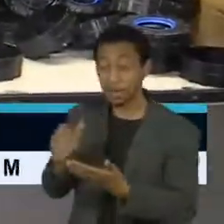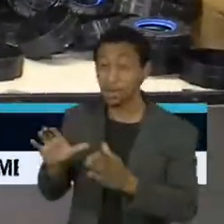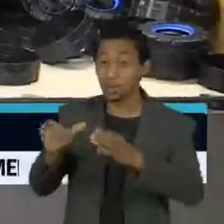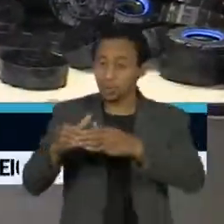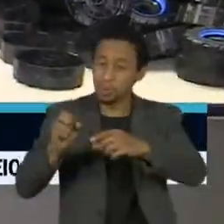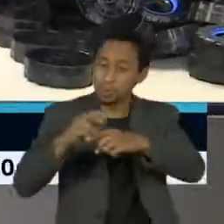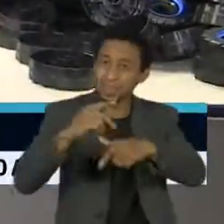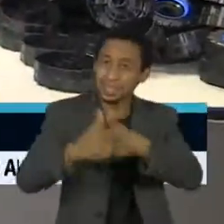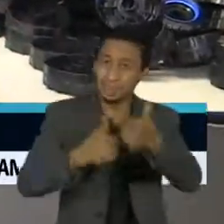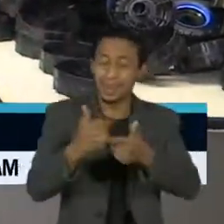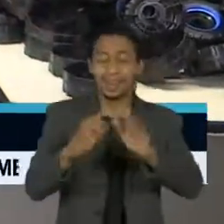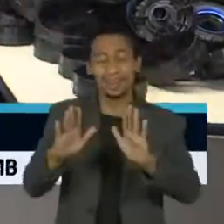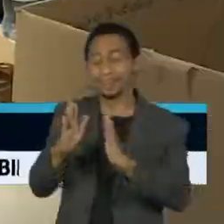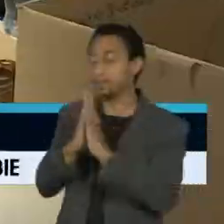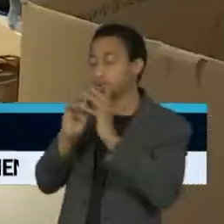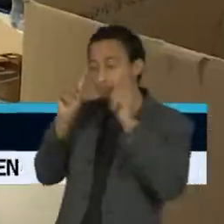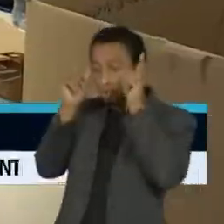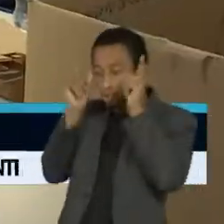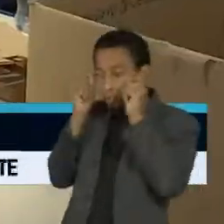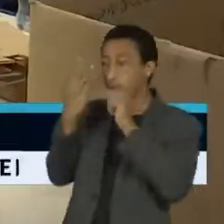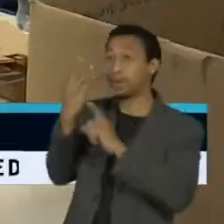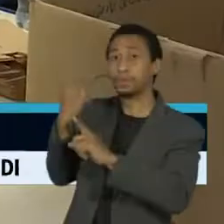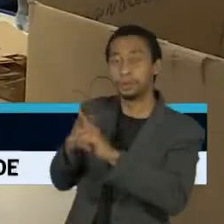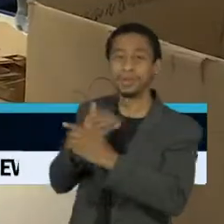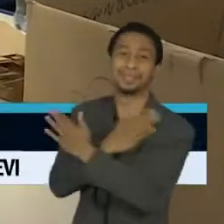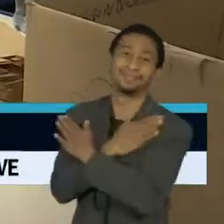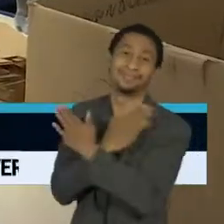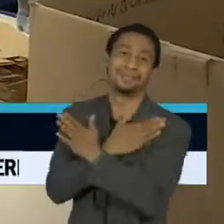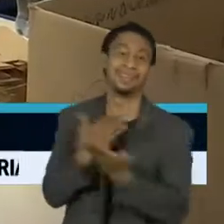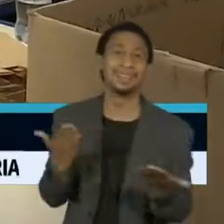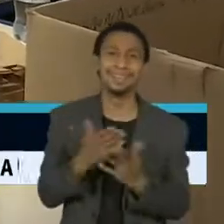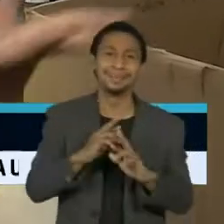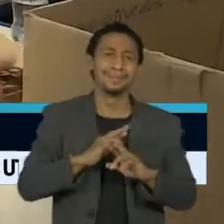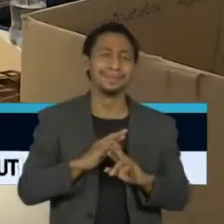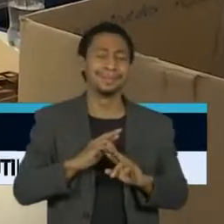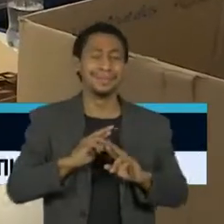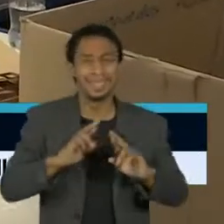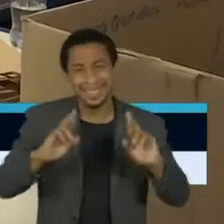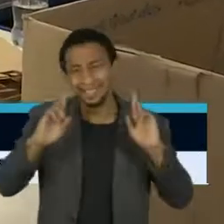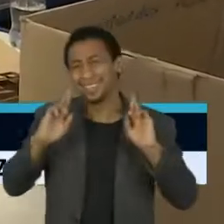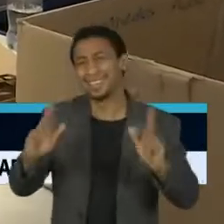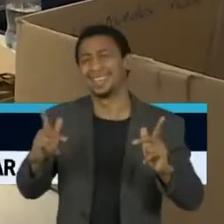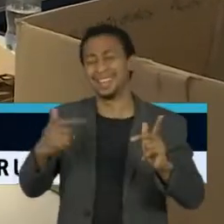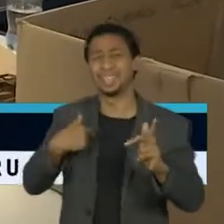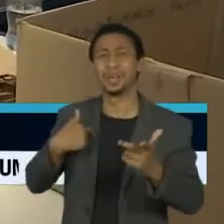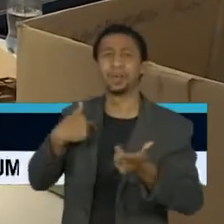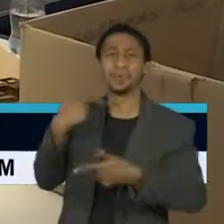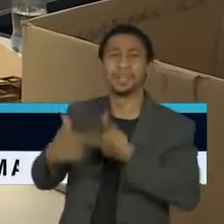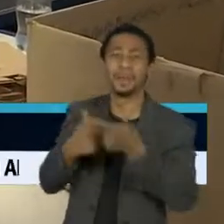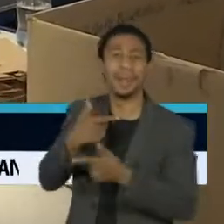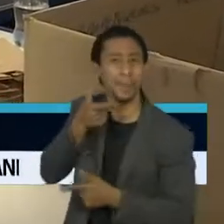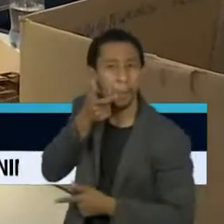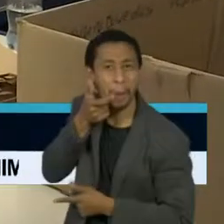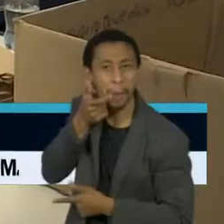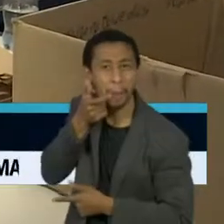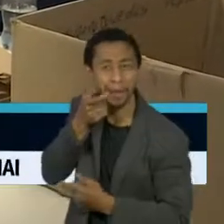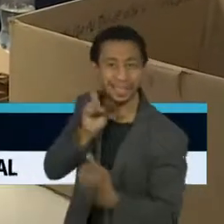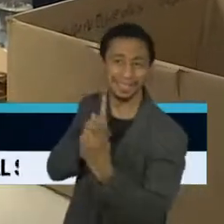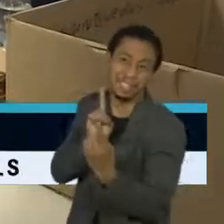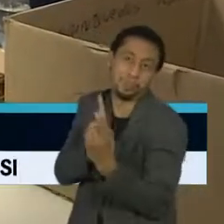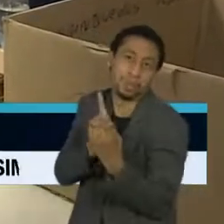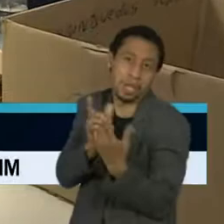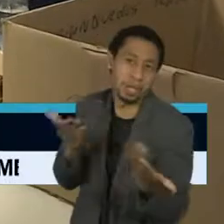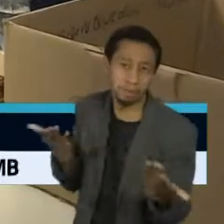de 4 meses de desemprego. Totalmente diferente, né? Eu trabalhava com atendimento, era outra. Vim para essa